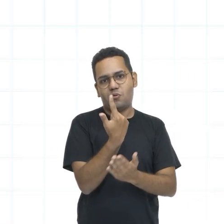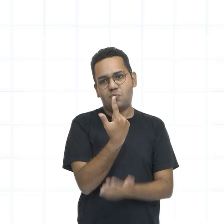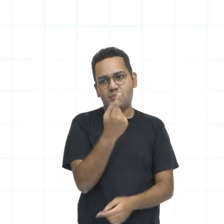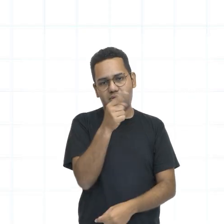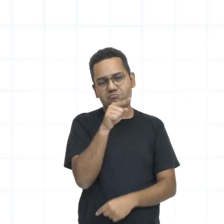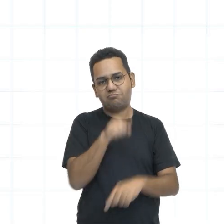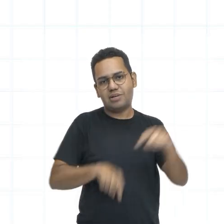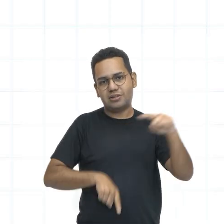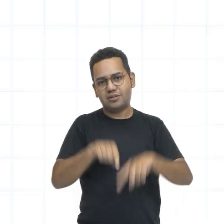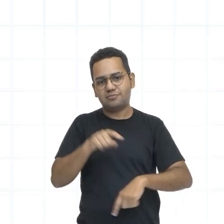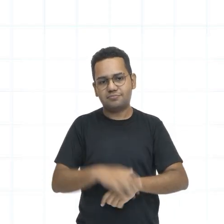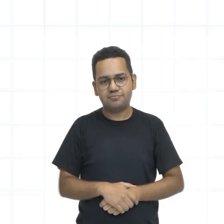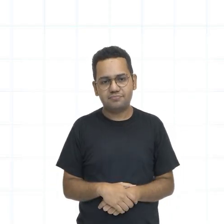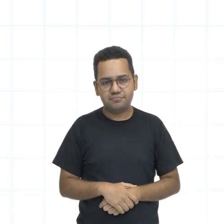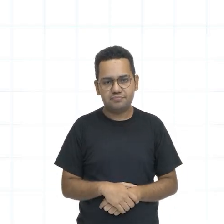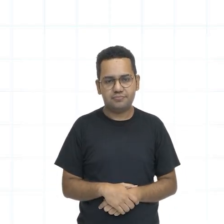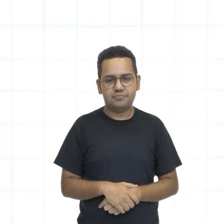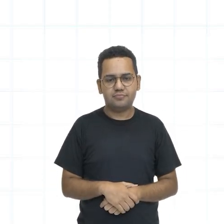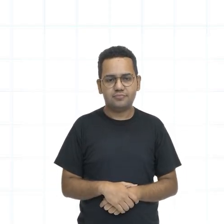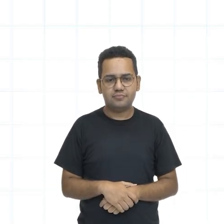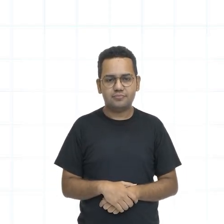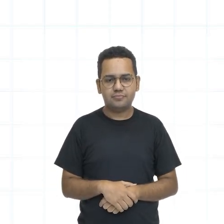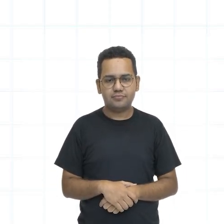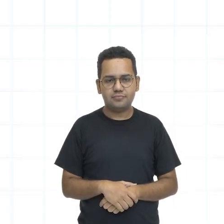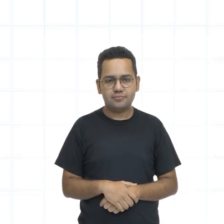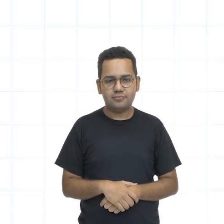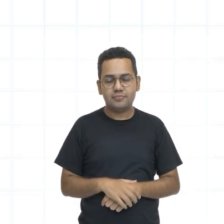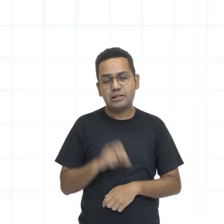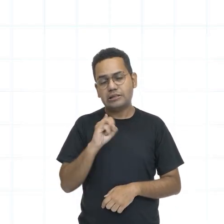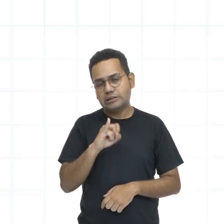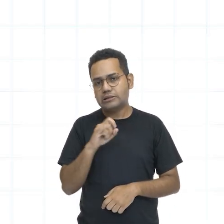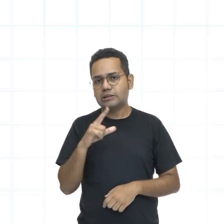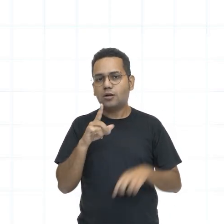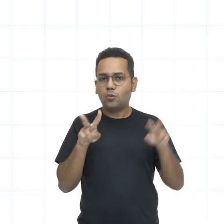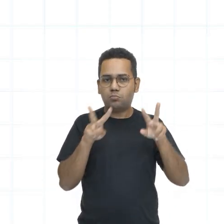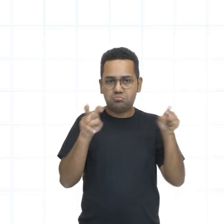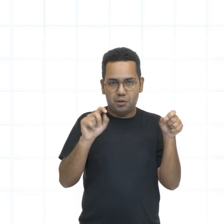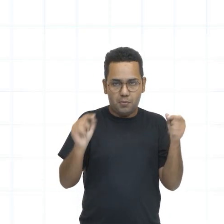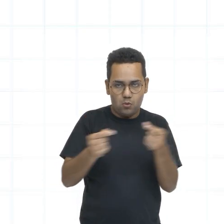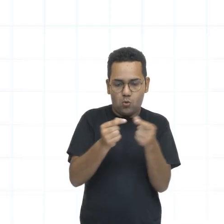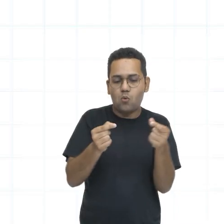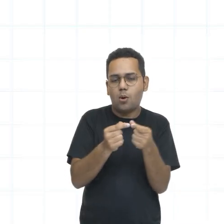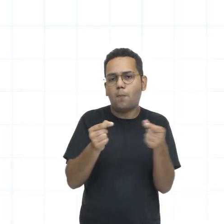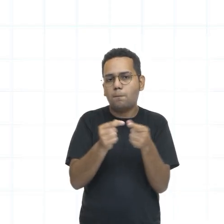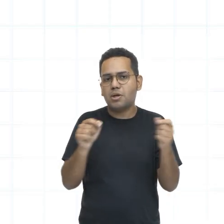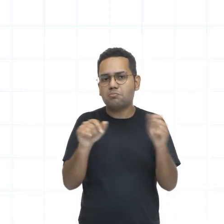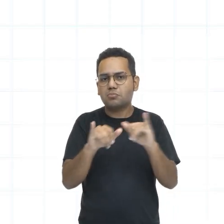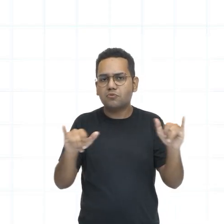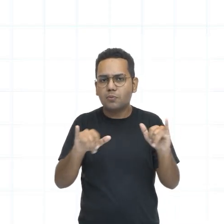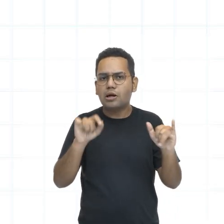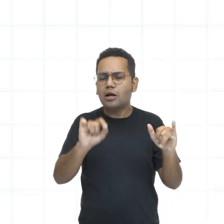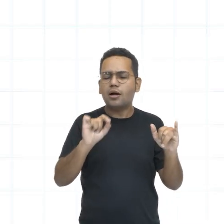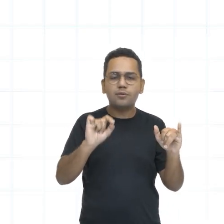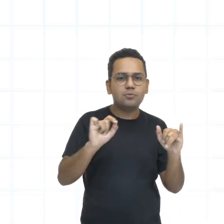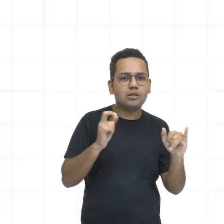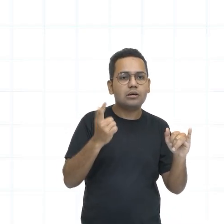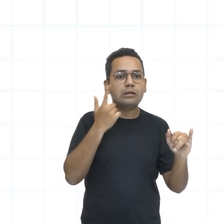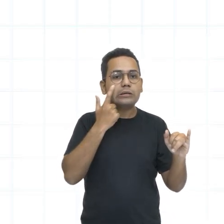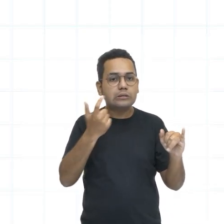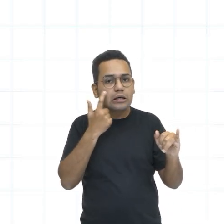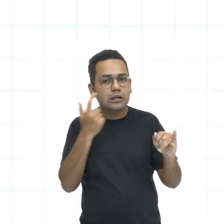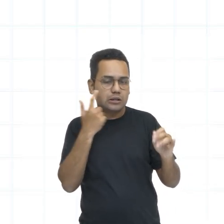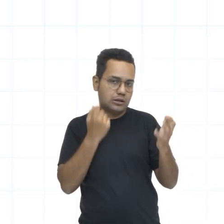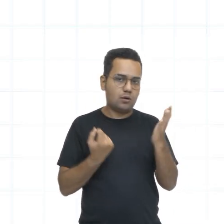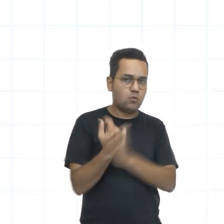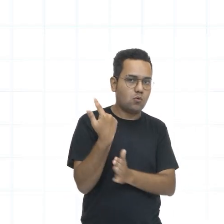sempre comprar algo. Quando a gente trata de propaganda aí, né, nesse sentido de persuadir a comprar, propagandas que não